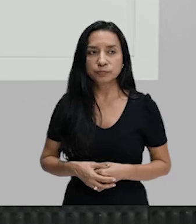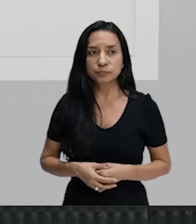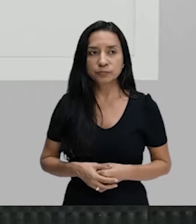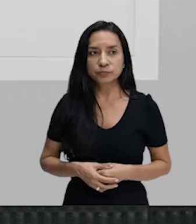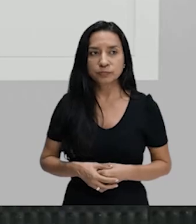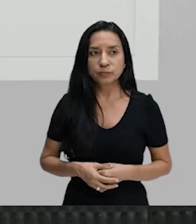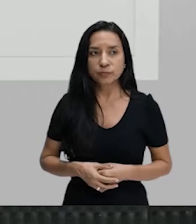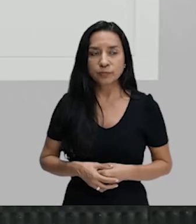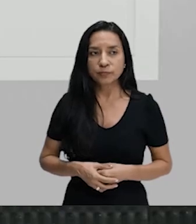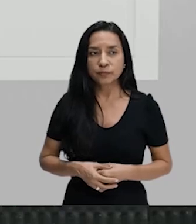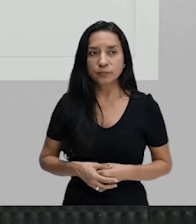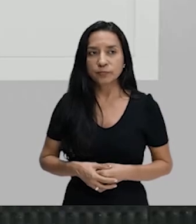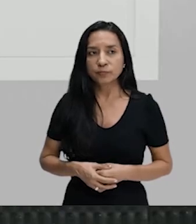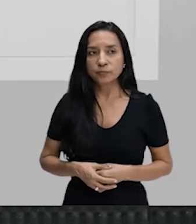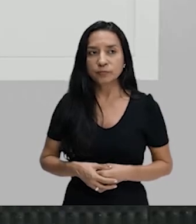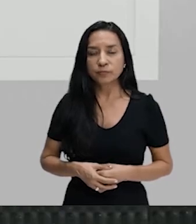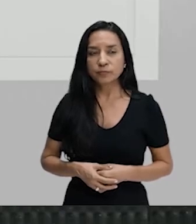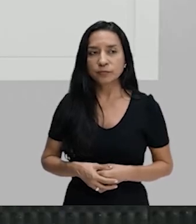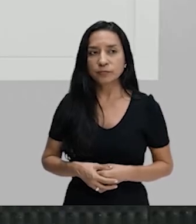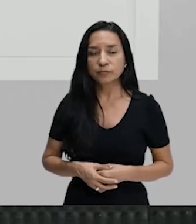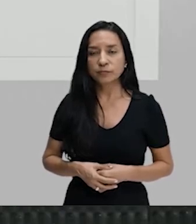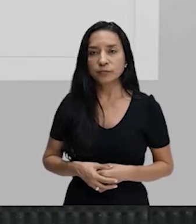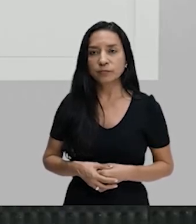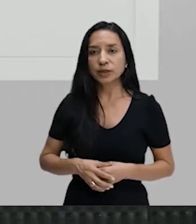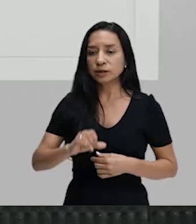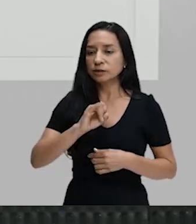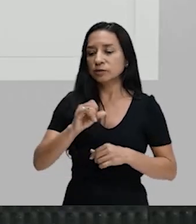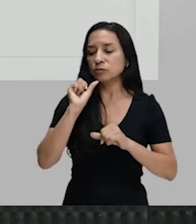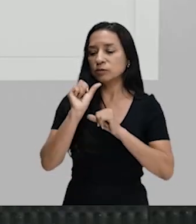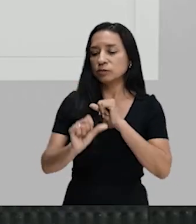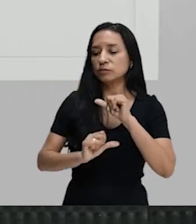Se for uma transformação cíclica